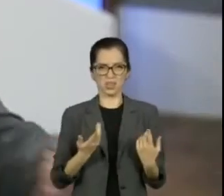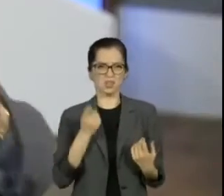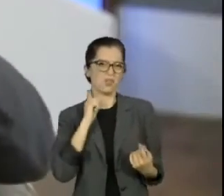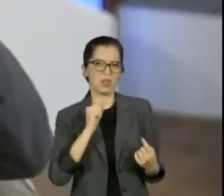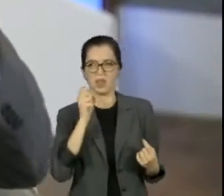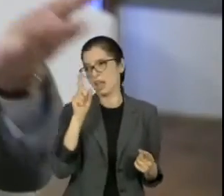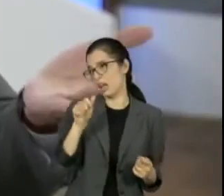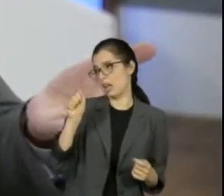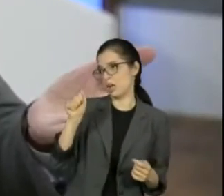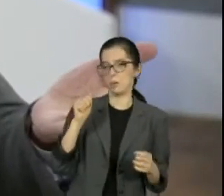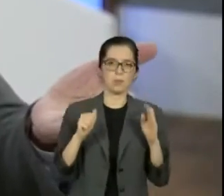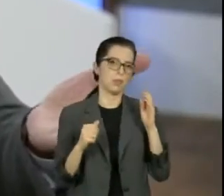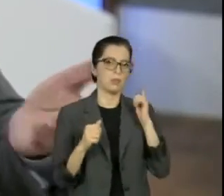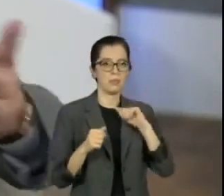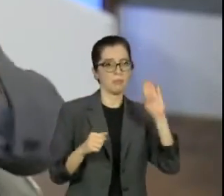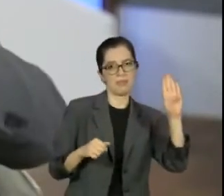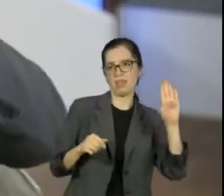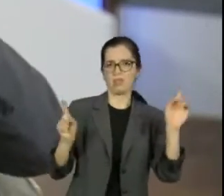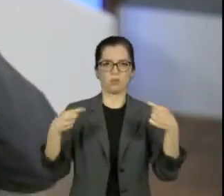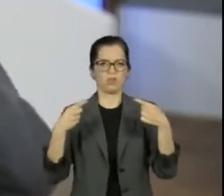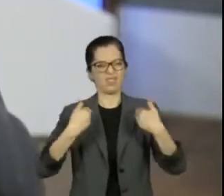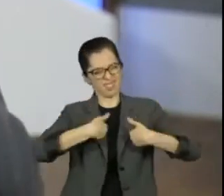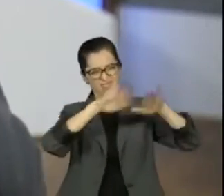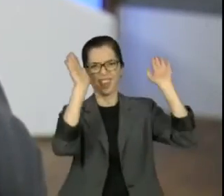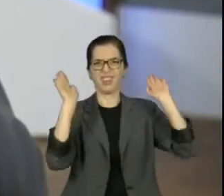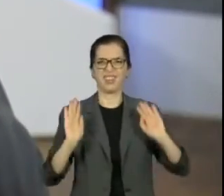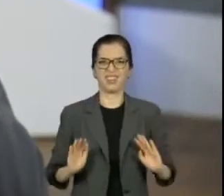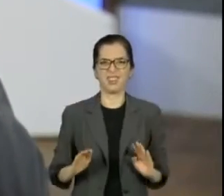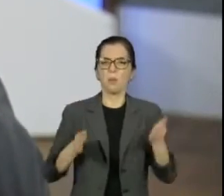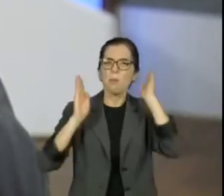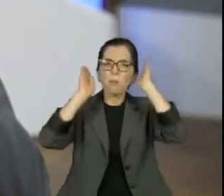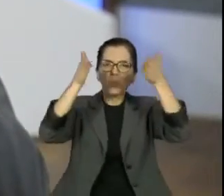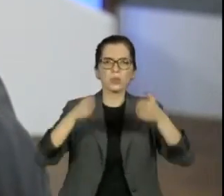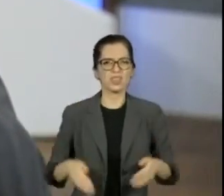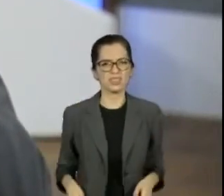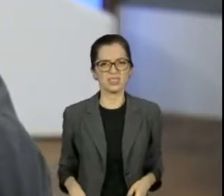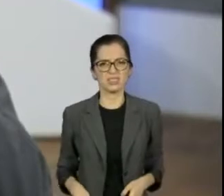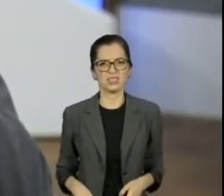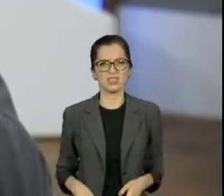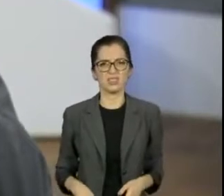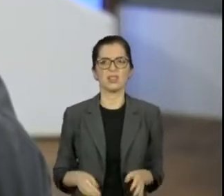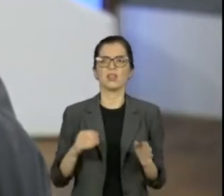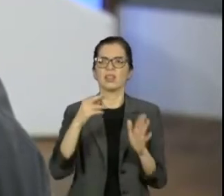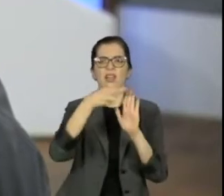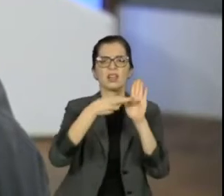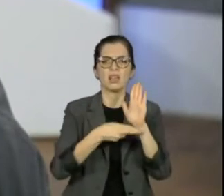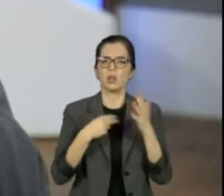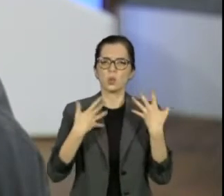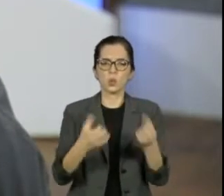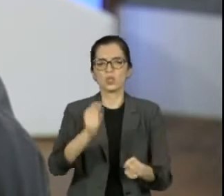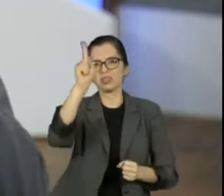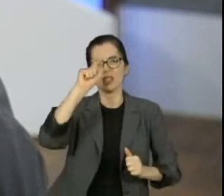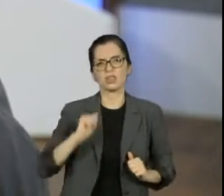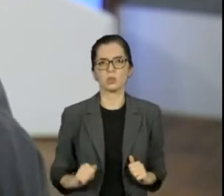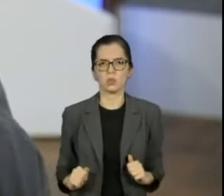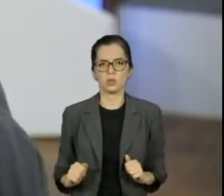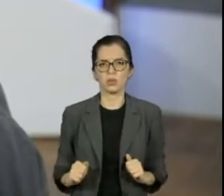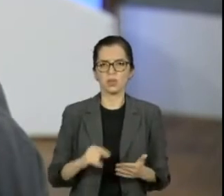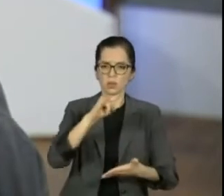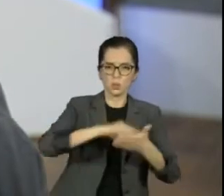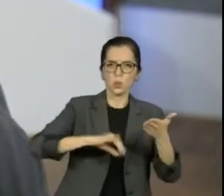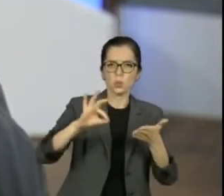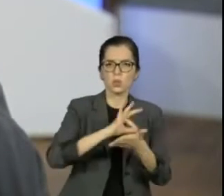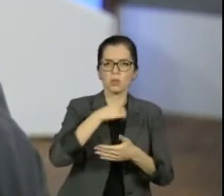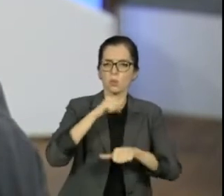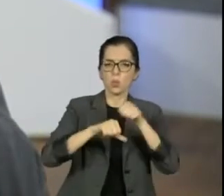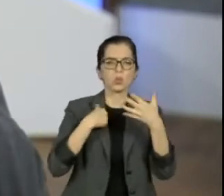B. É uma burrice isso, tá? Eu não participei dessas mudanças estúpidas que foram feitas nos contratos. Mas quando eu